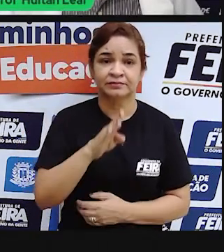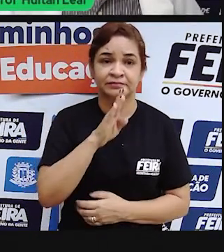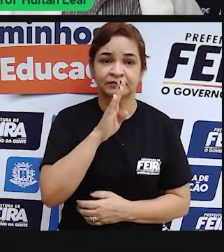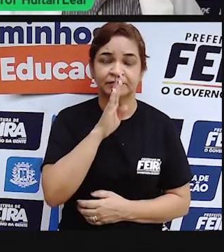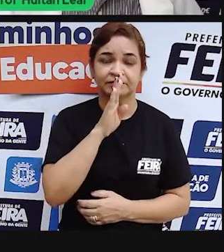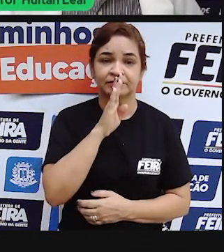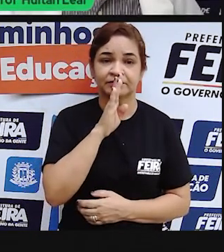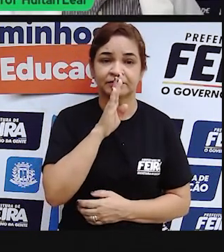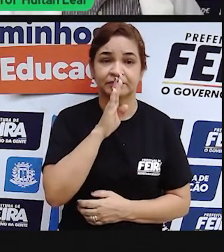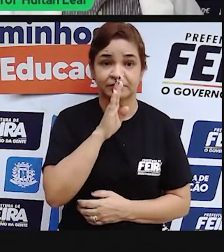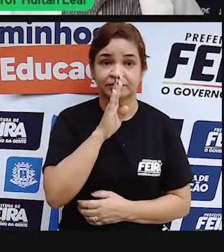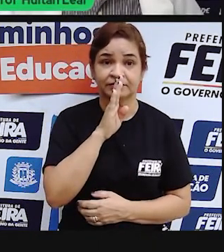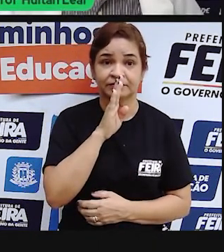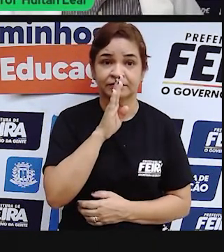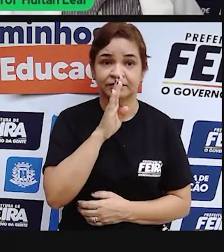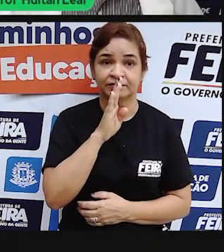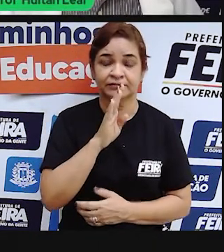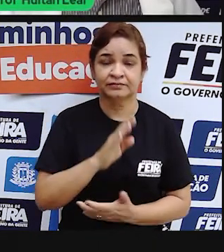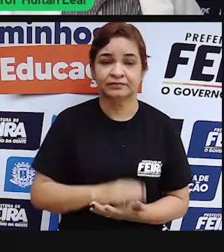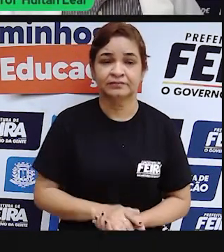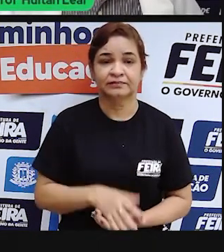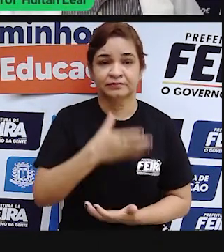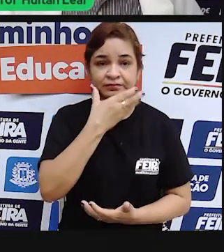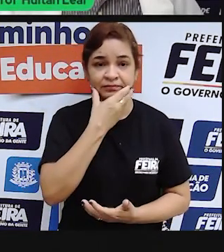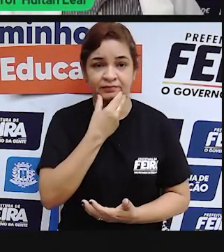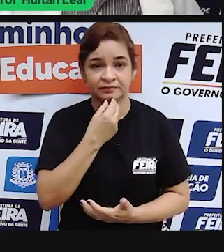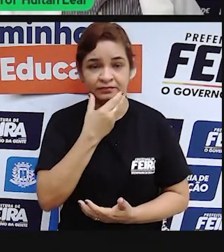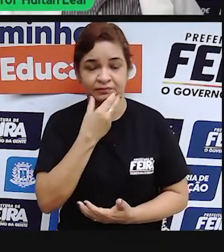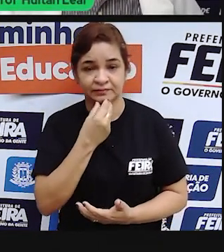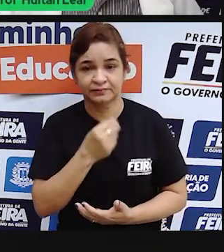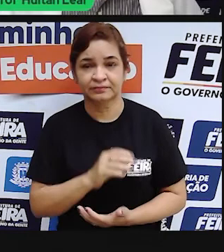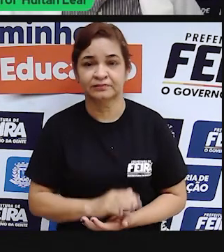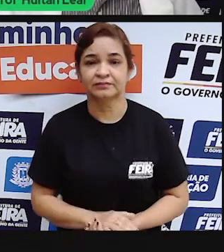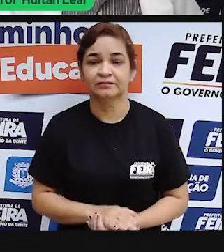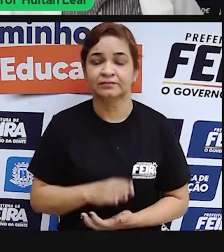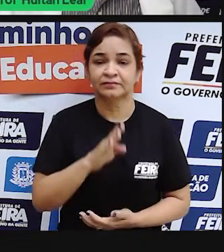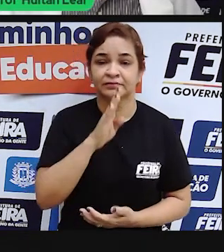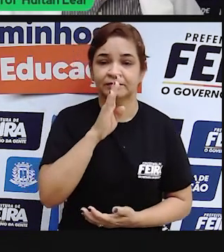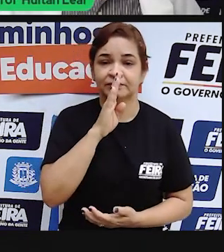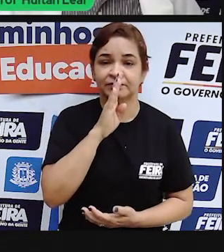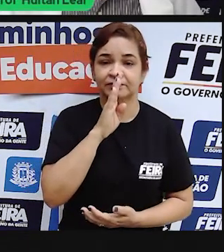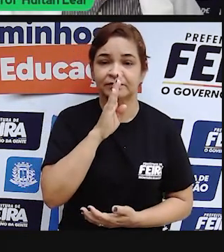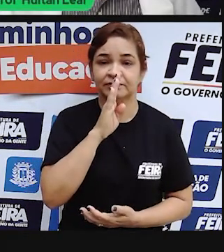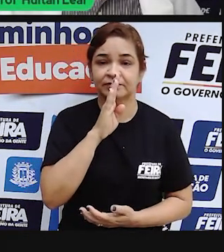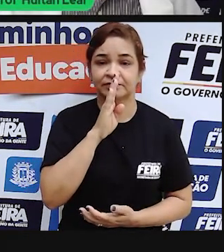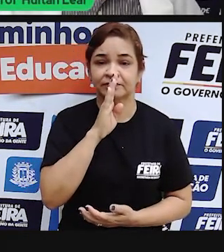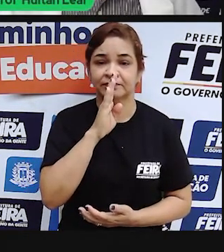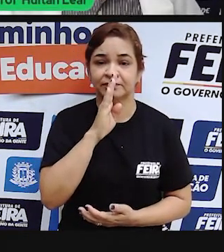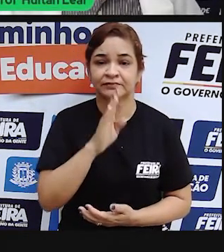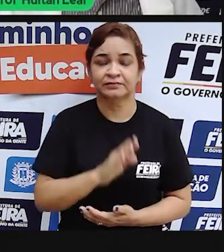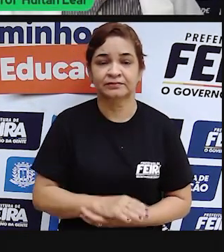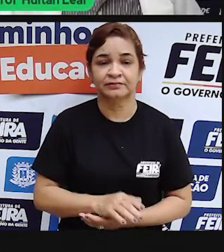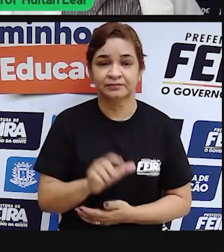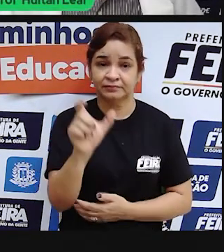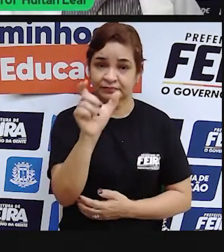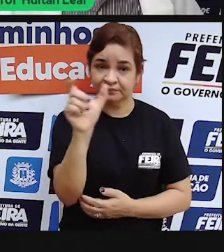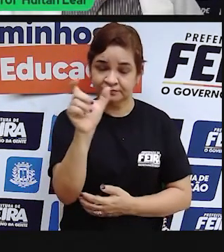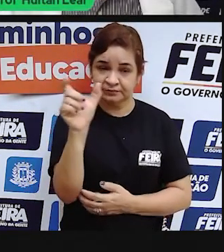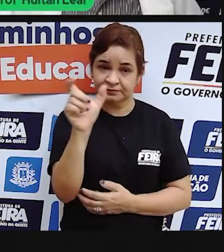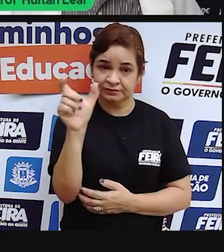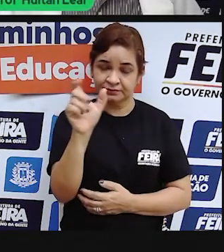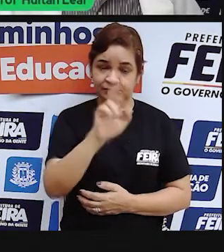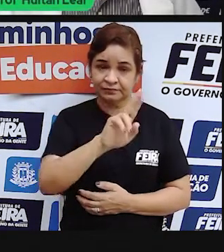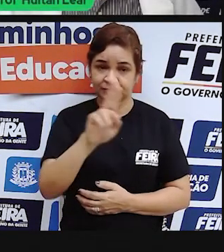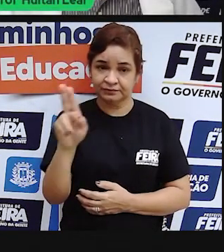frase, não é? Ele está indicando alguém, esse alguém é Pedro, que praticou